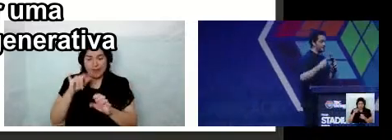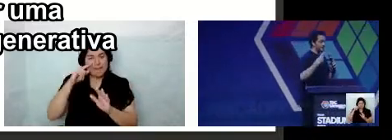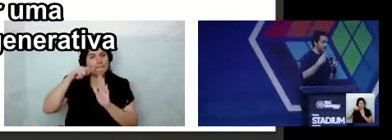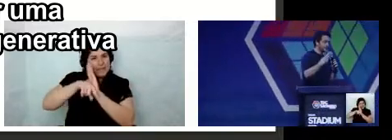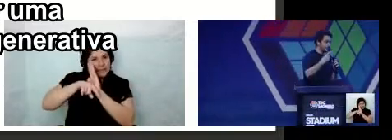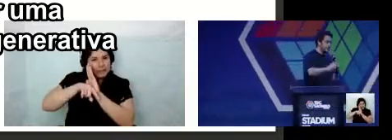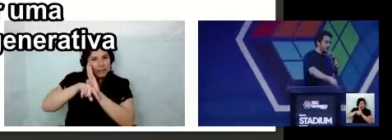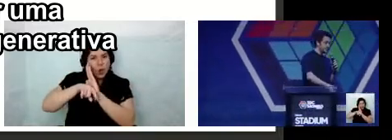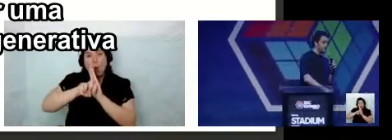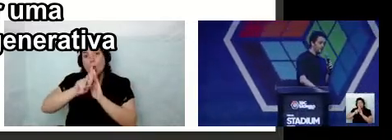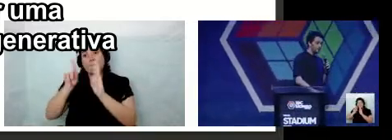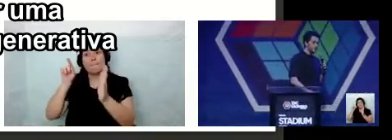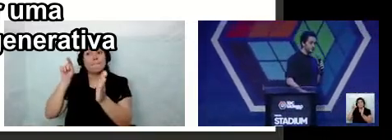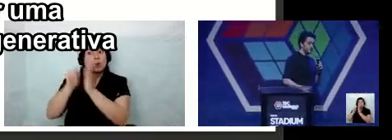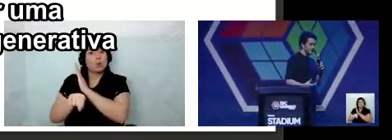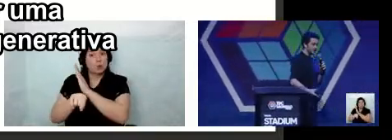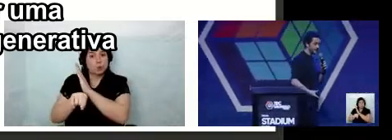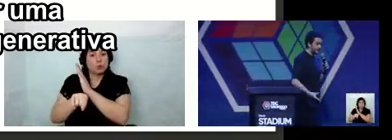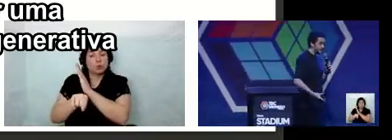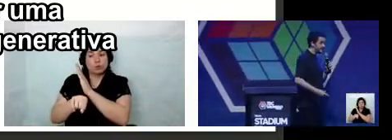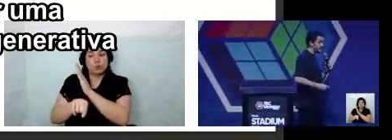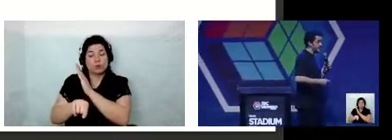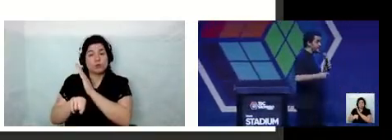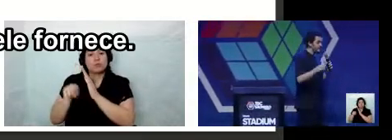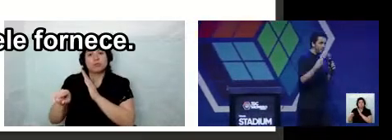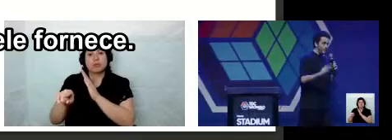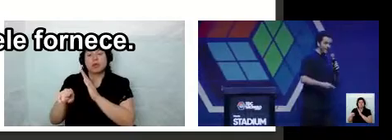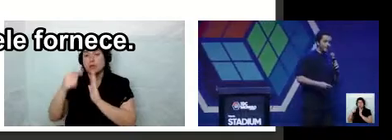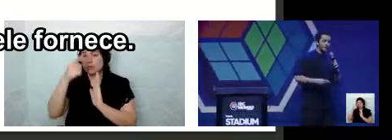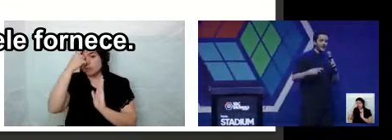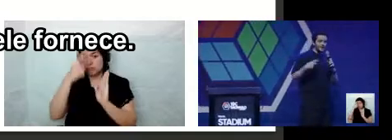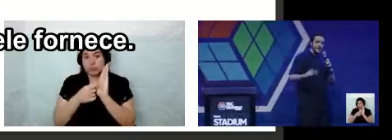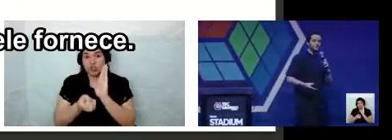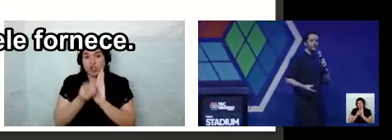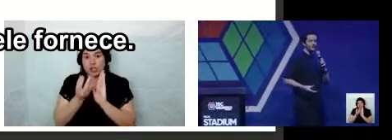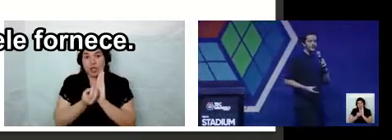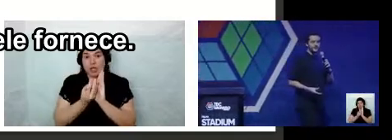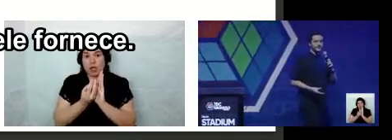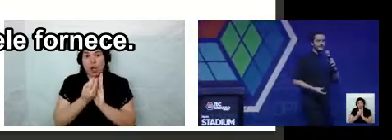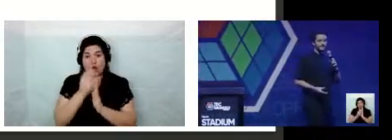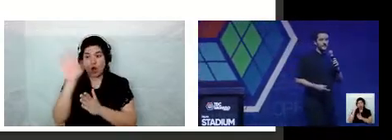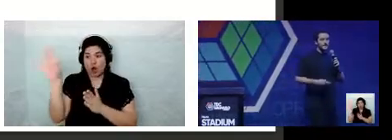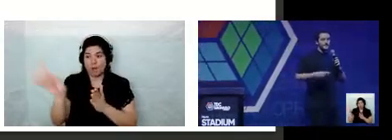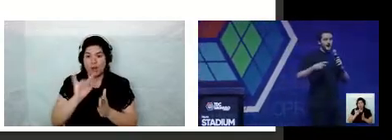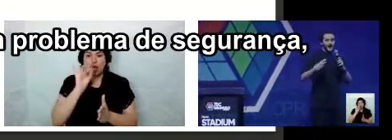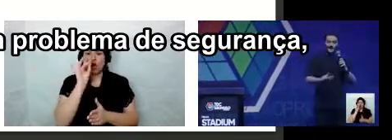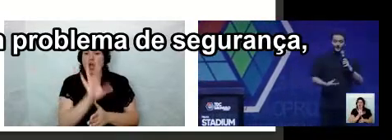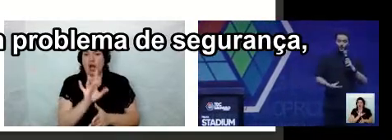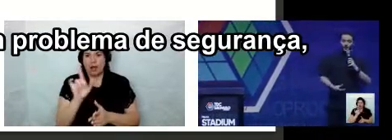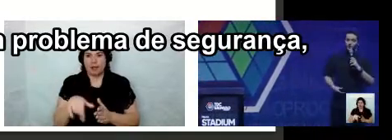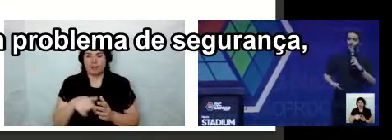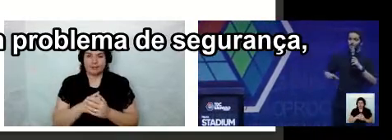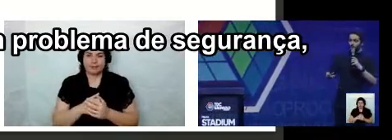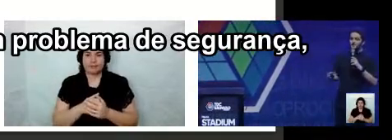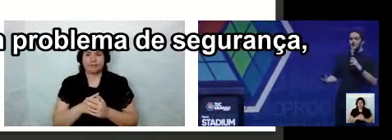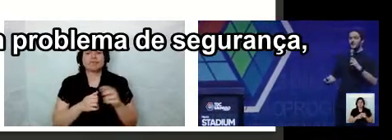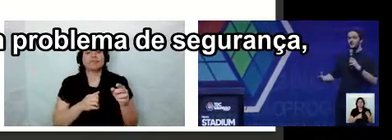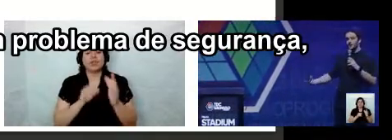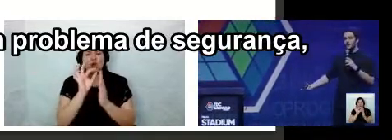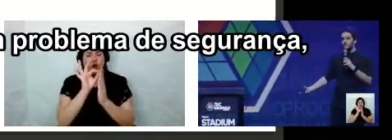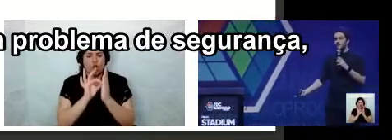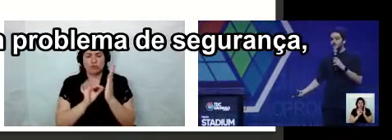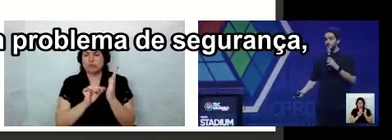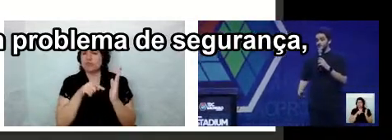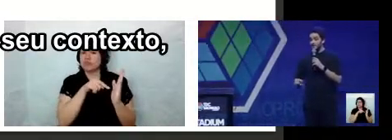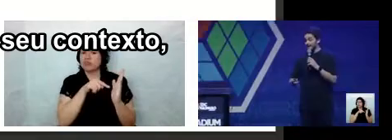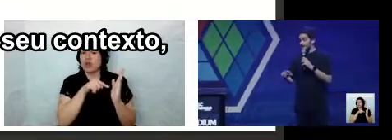pergunta pro seu bot de IA generativa e vai copiar e colar direto o que ele fornece. Aquele código pode ser que não